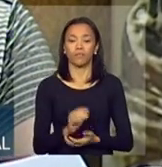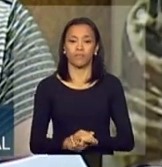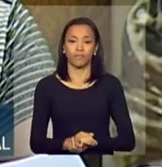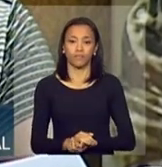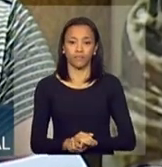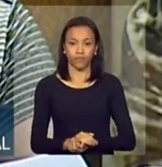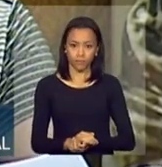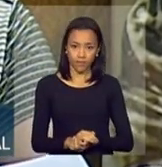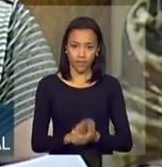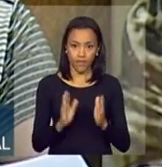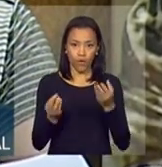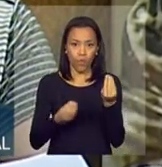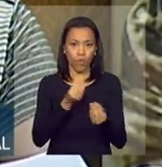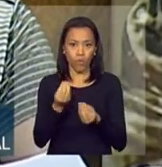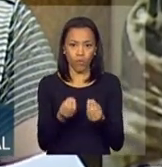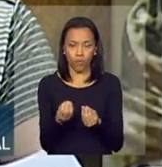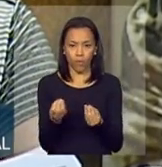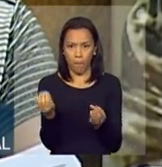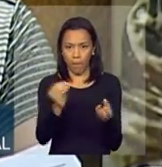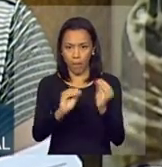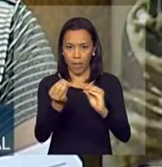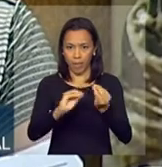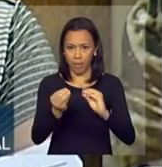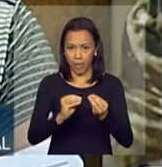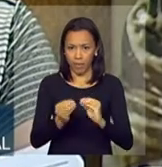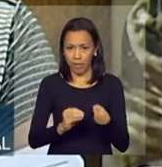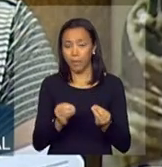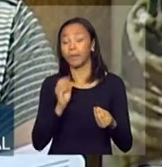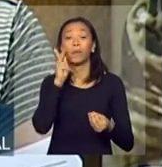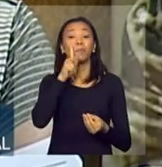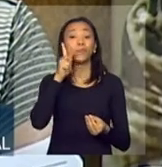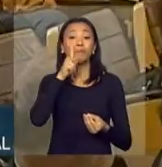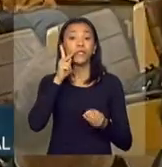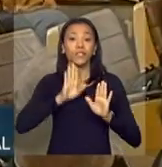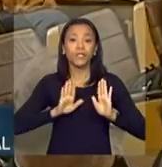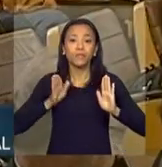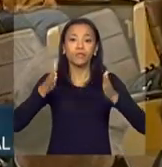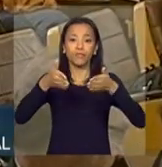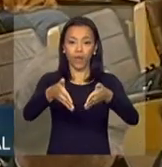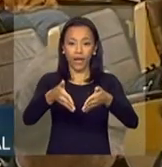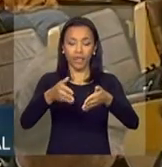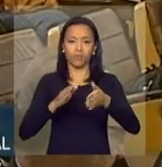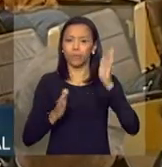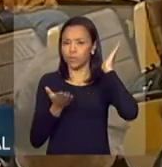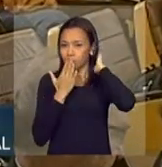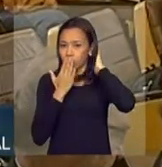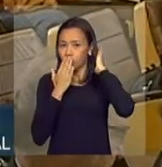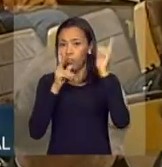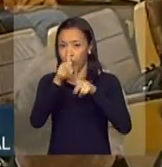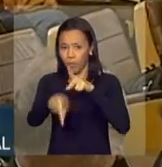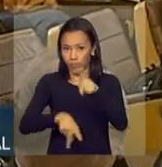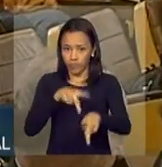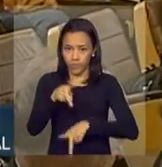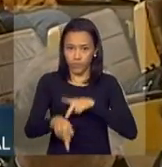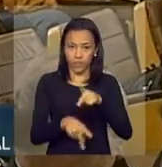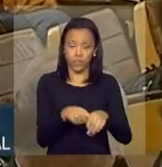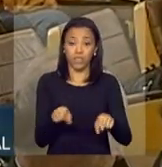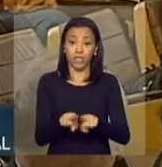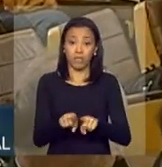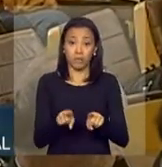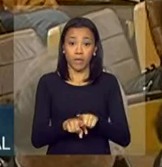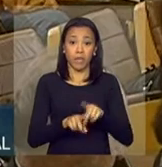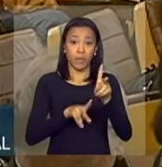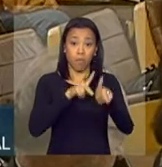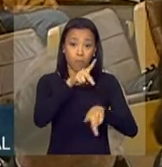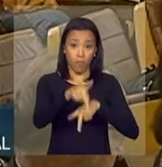à formulação de novos desenhos de políticas públicas para povos indígenas e povos indígenas